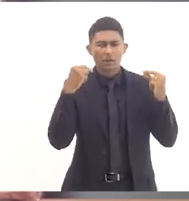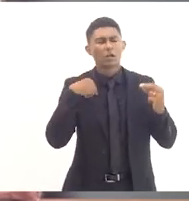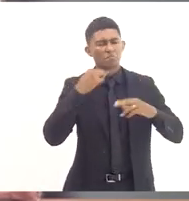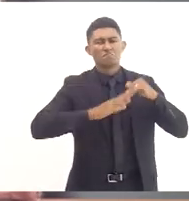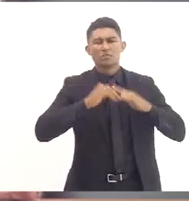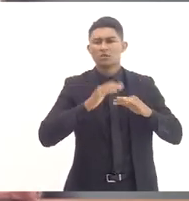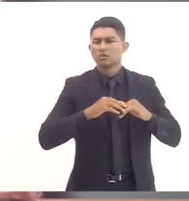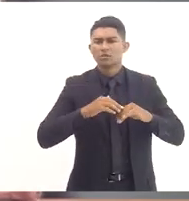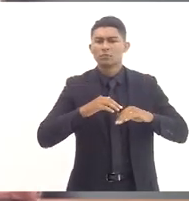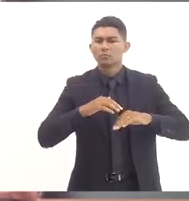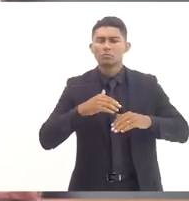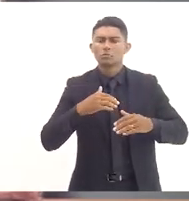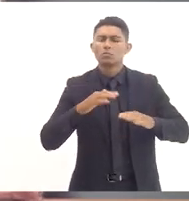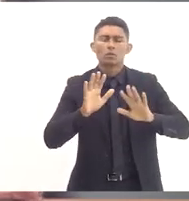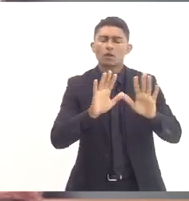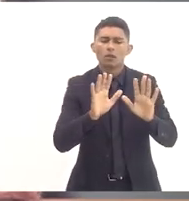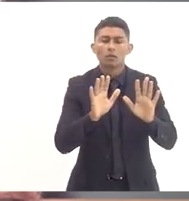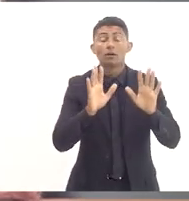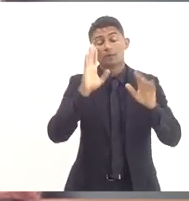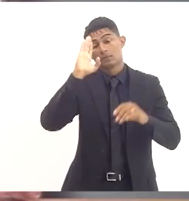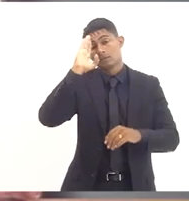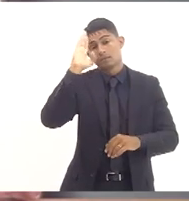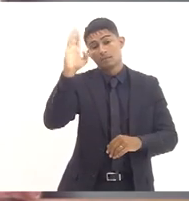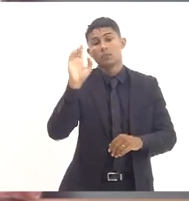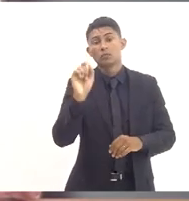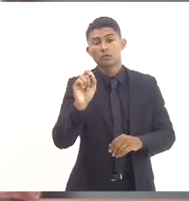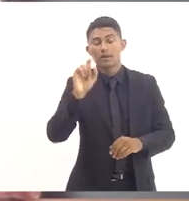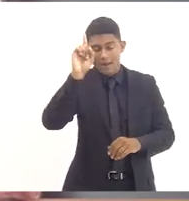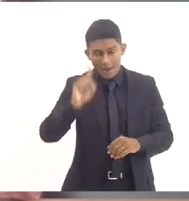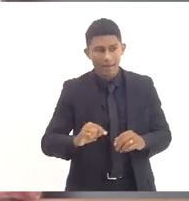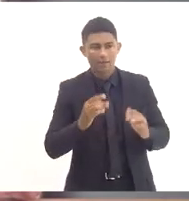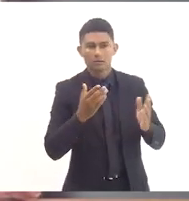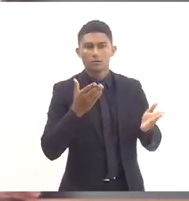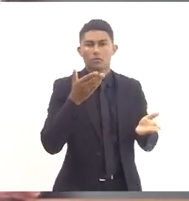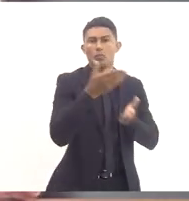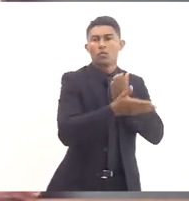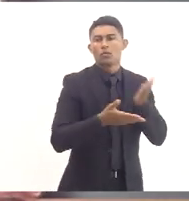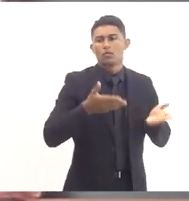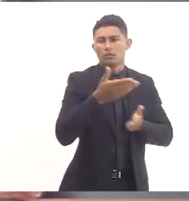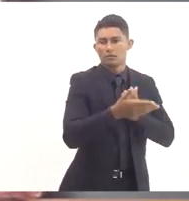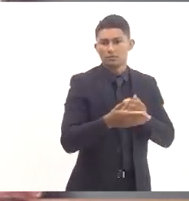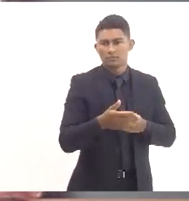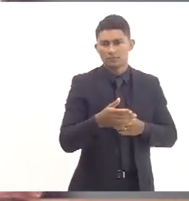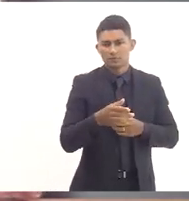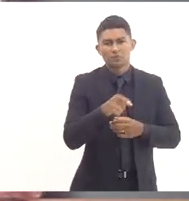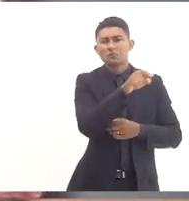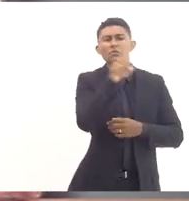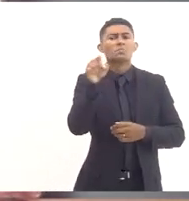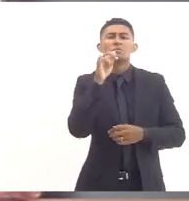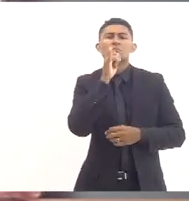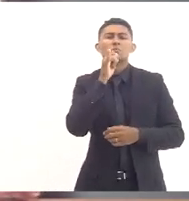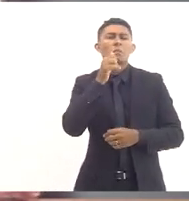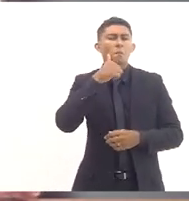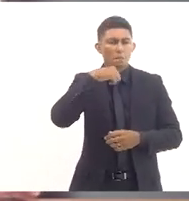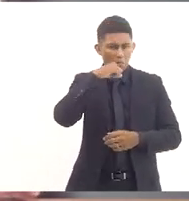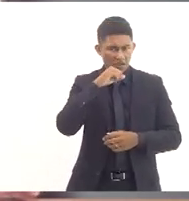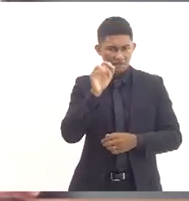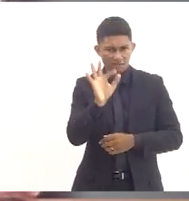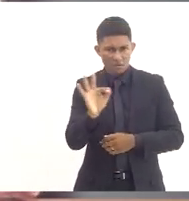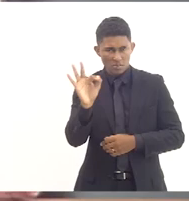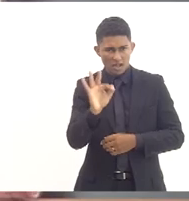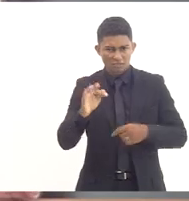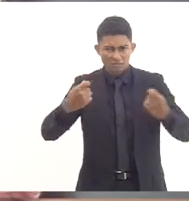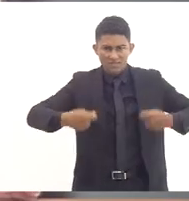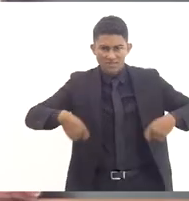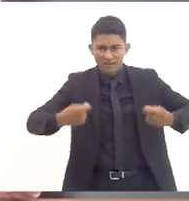é é você ser aí você sabe a lidar e para alguém faz faculdade para ser mãe não ninguém faz faculdade para